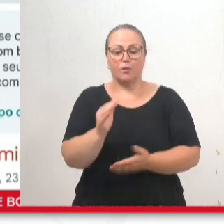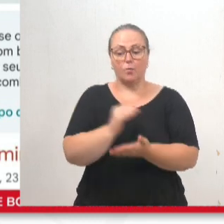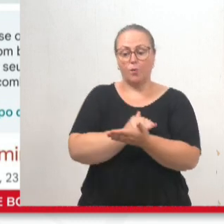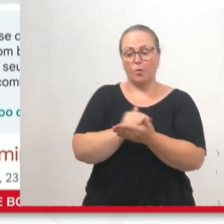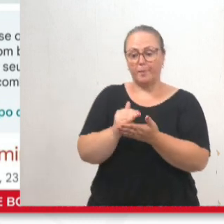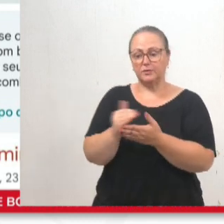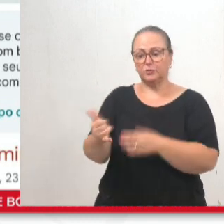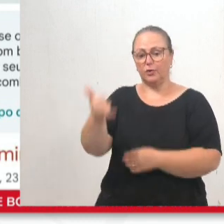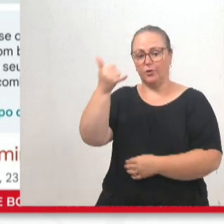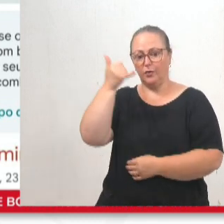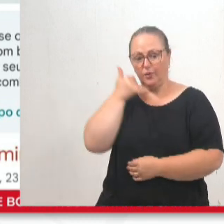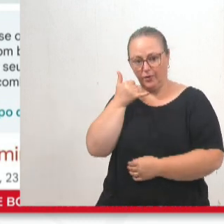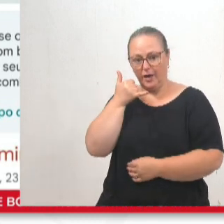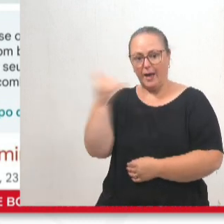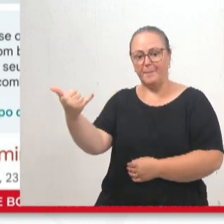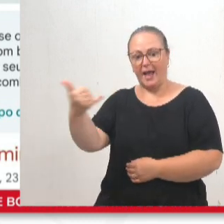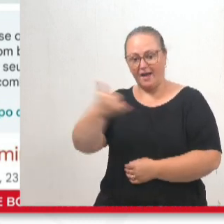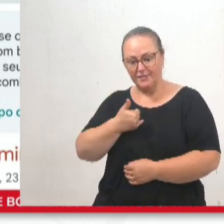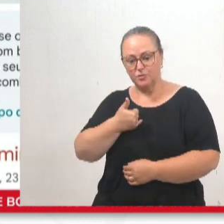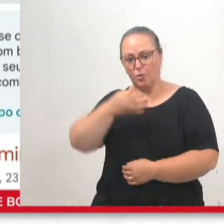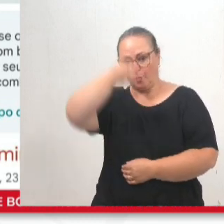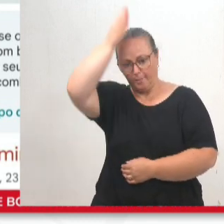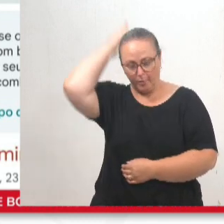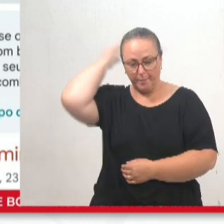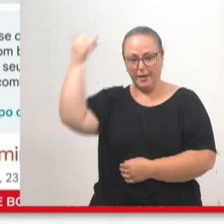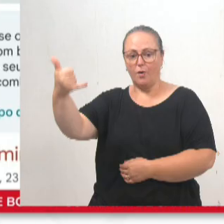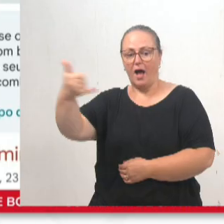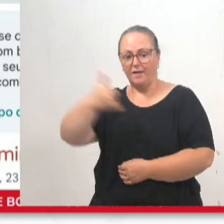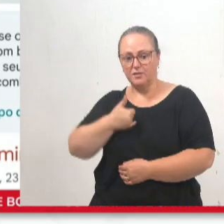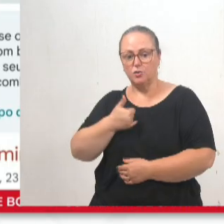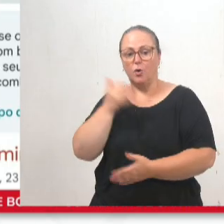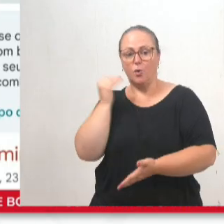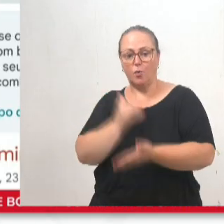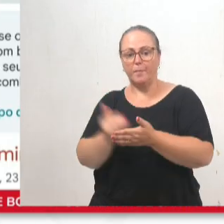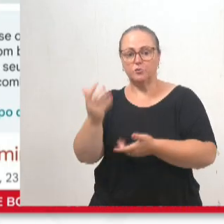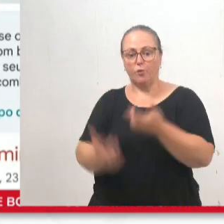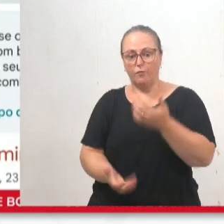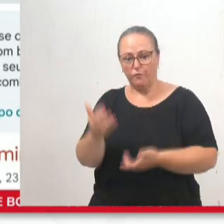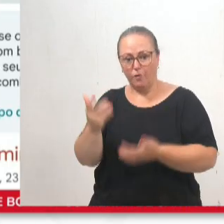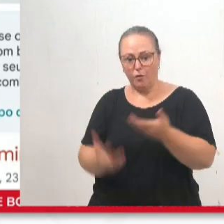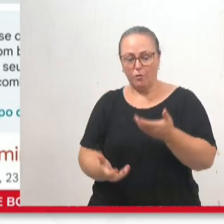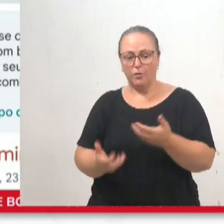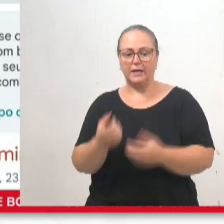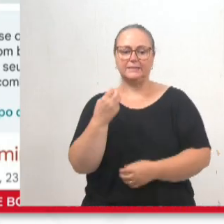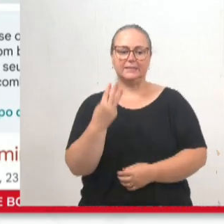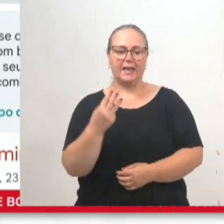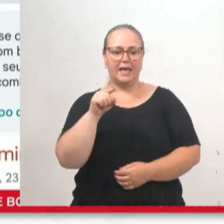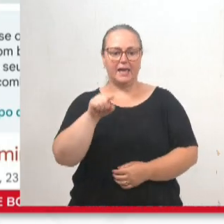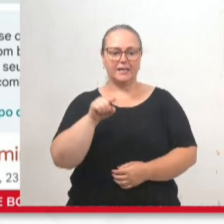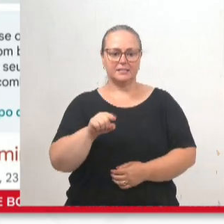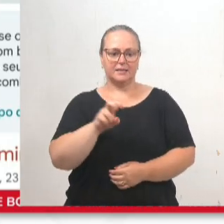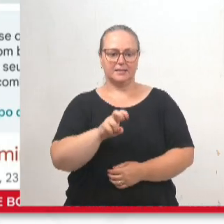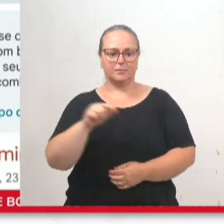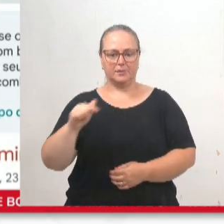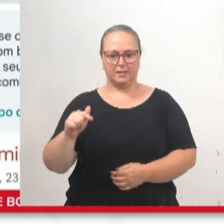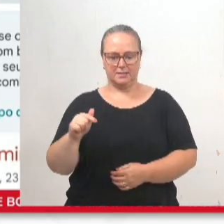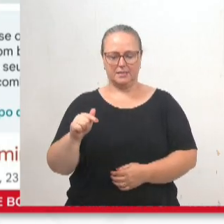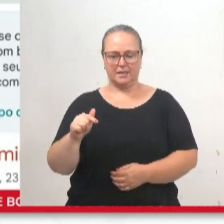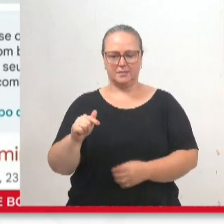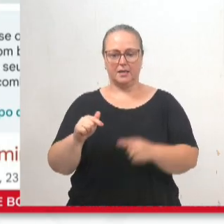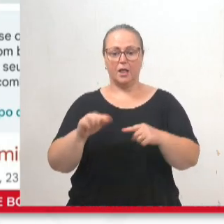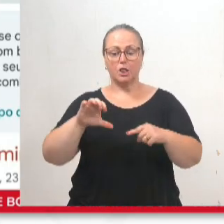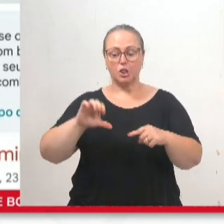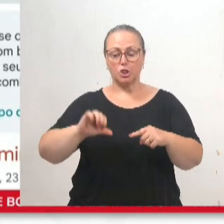15h57, a nossa viatura chegou, a primeira viatura chegou às 16h06, 9 minutos. Eu sei que para quem